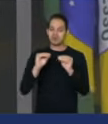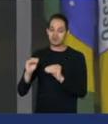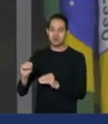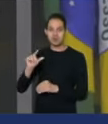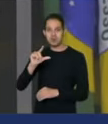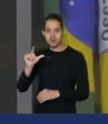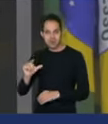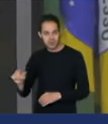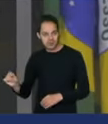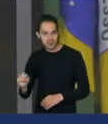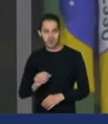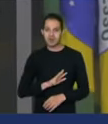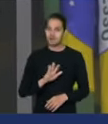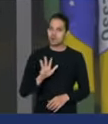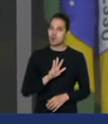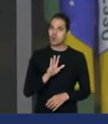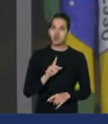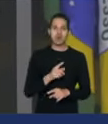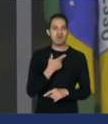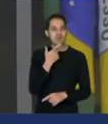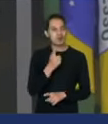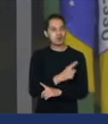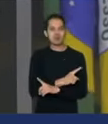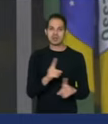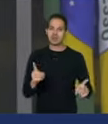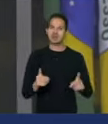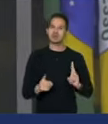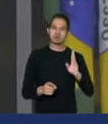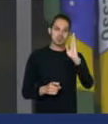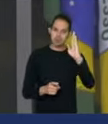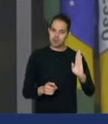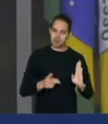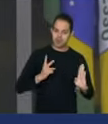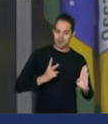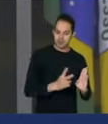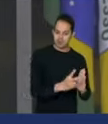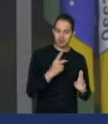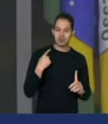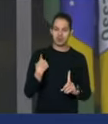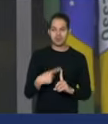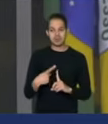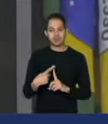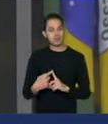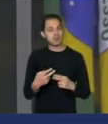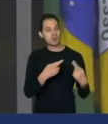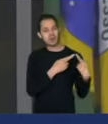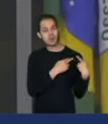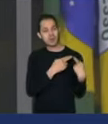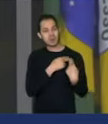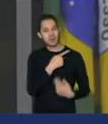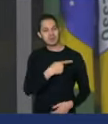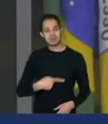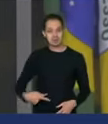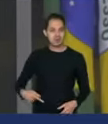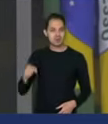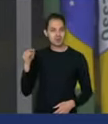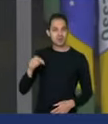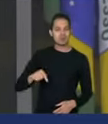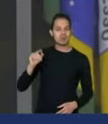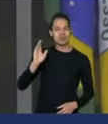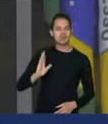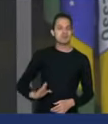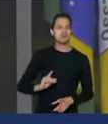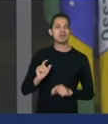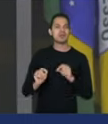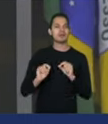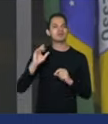essa extradição, por ser uma competência privativa também do presidente estabelecer que